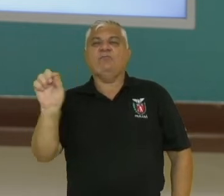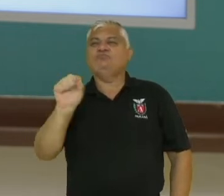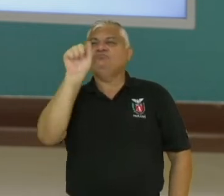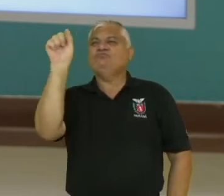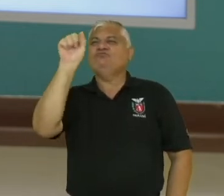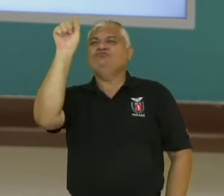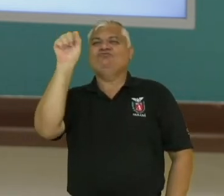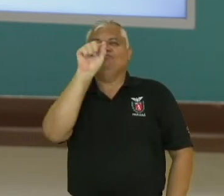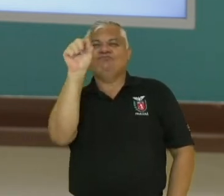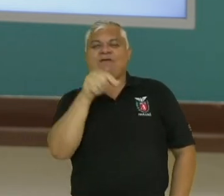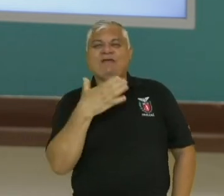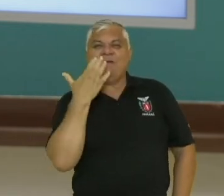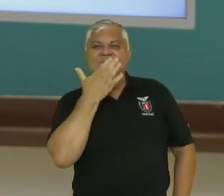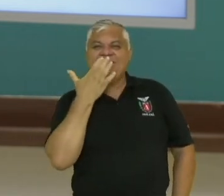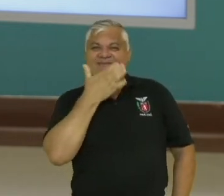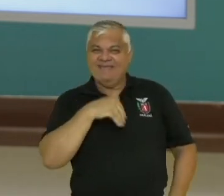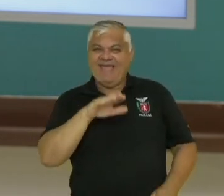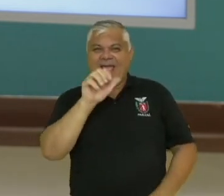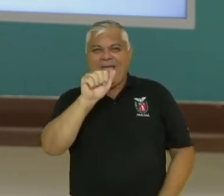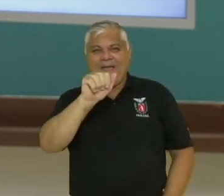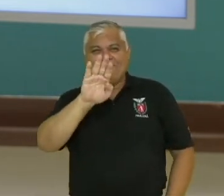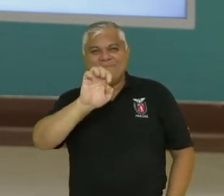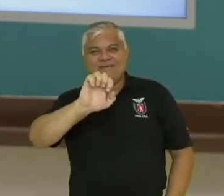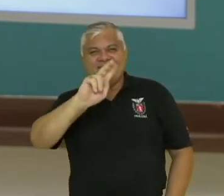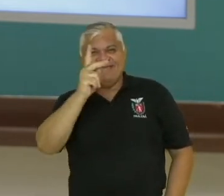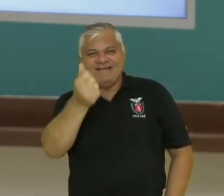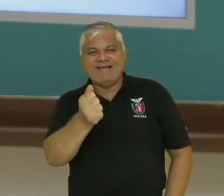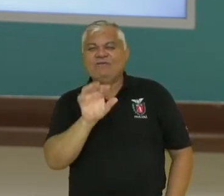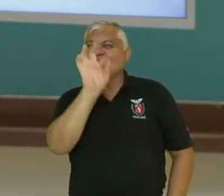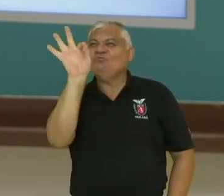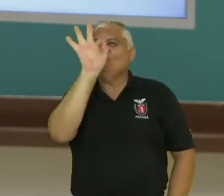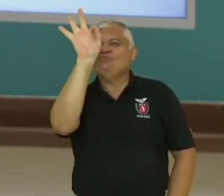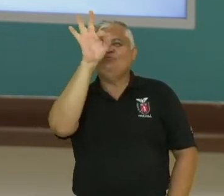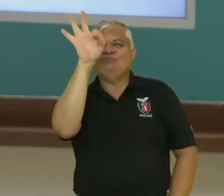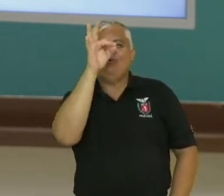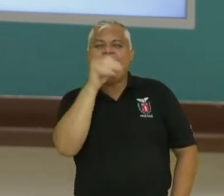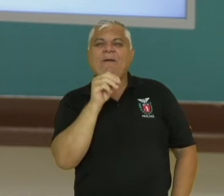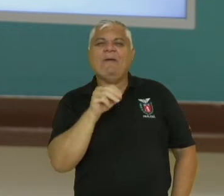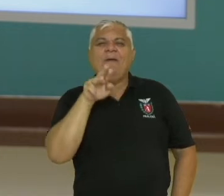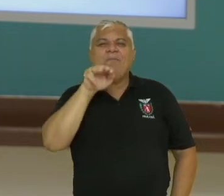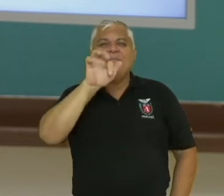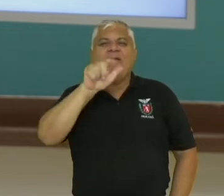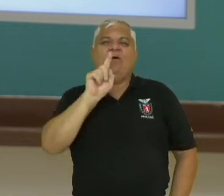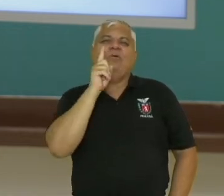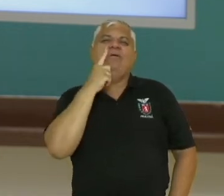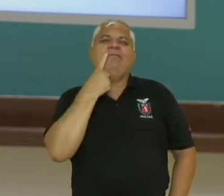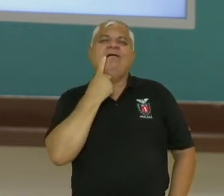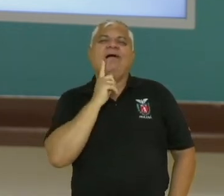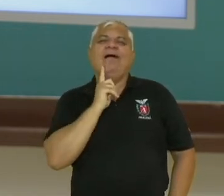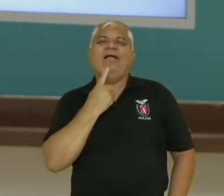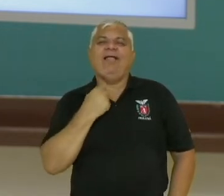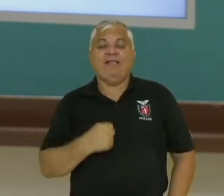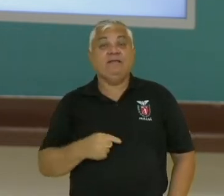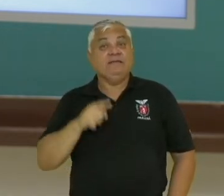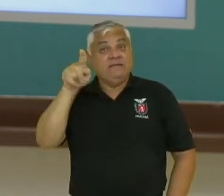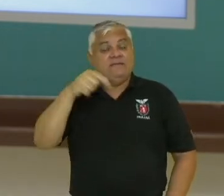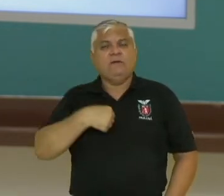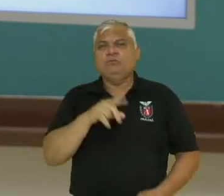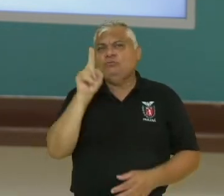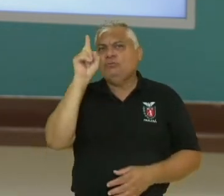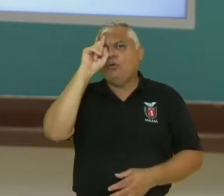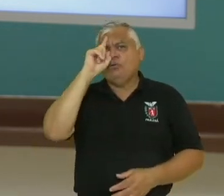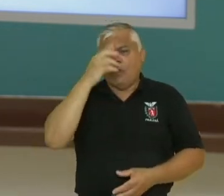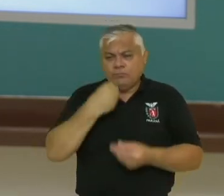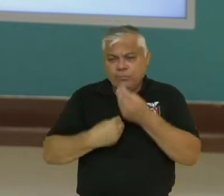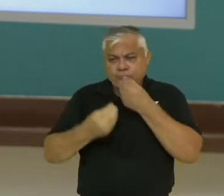pelas abelhas. Então aqui a gente tem alguns exemplos de alimentos que nós consumimos. Então, na sua dieta, no seu dia a dia, você